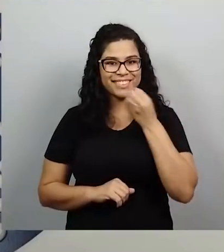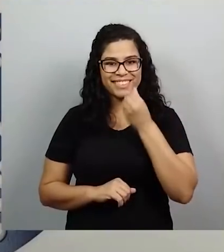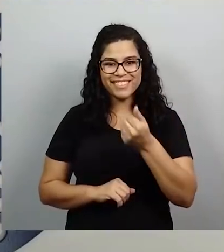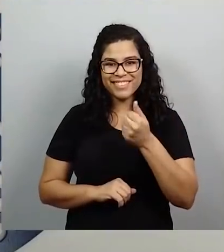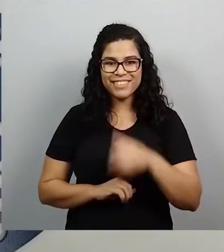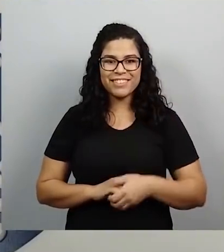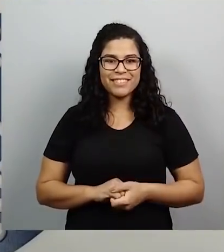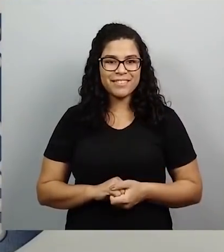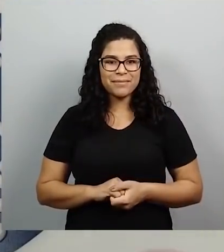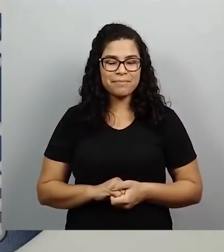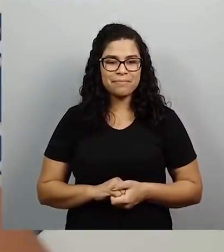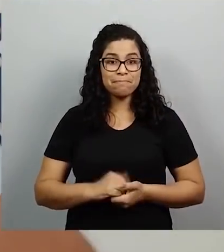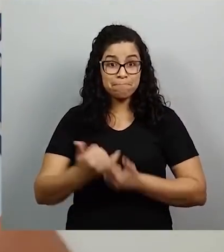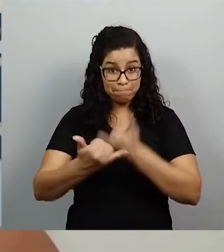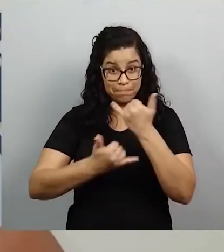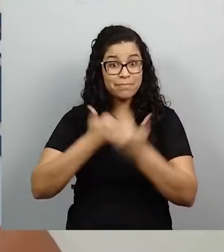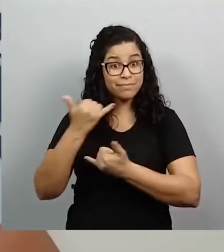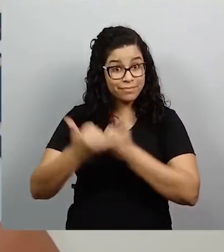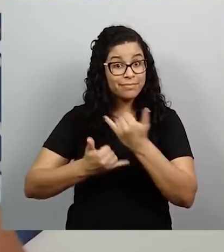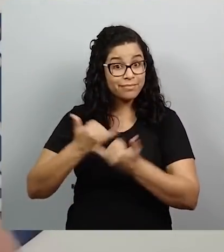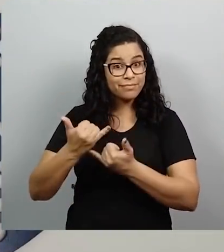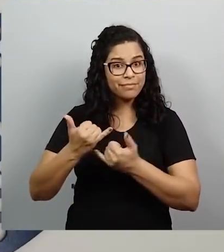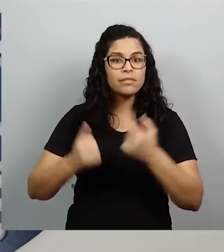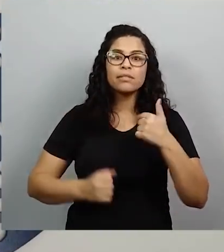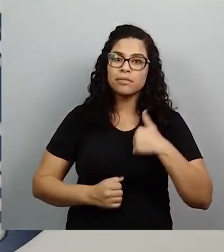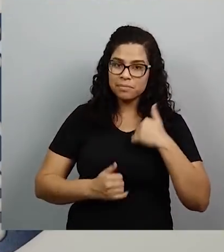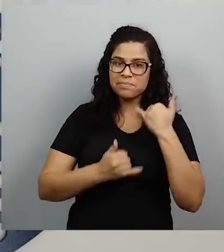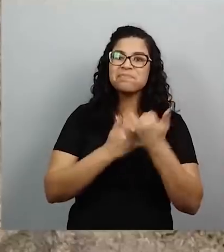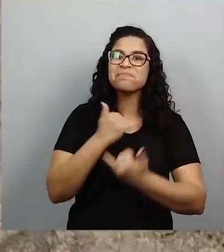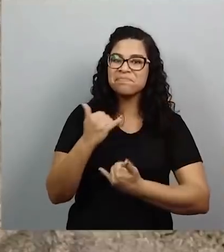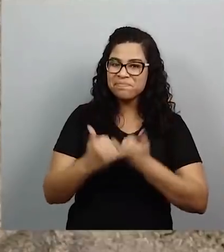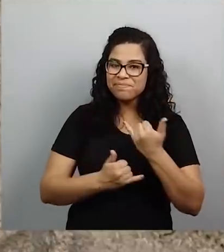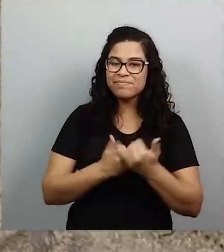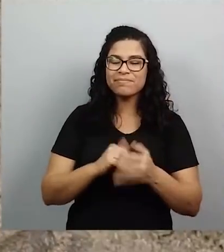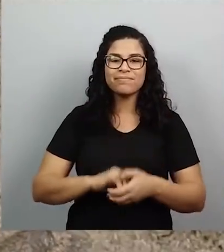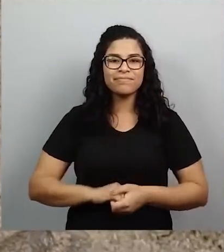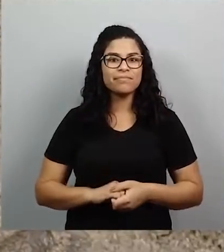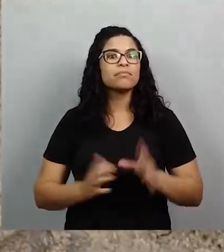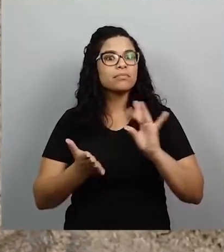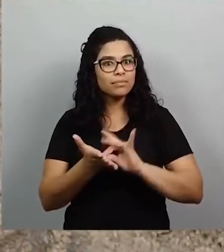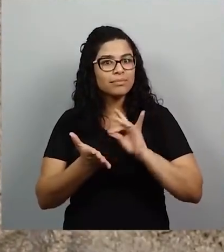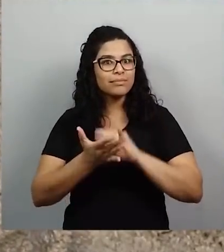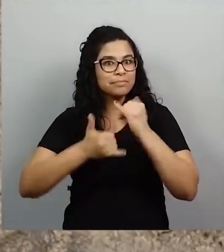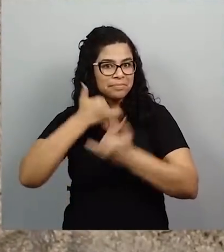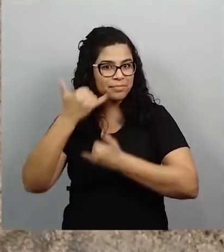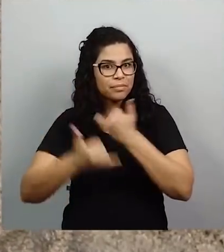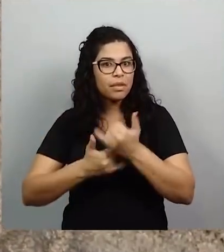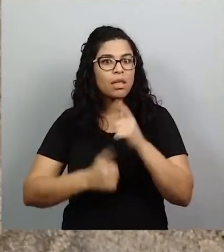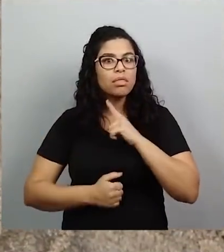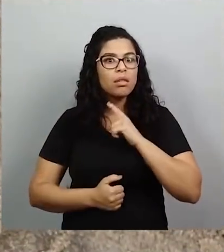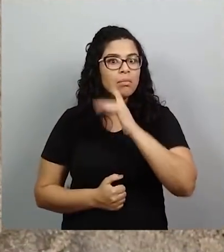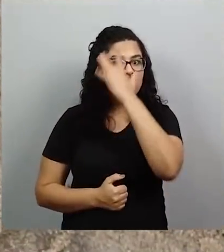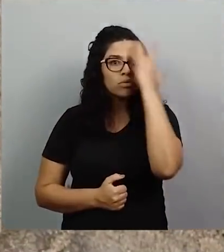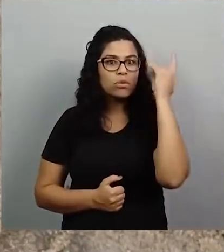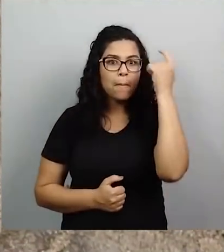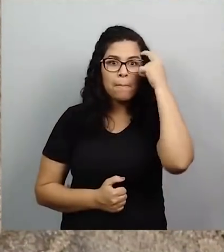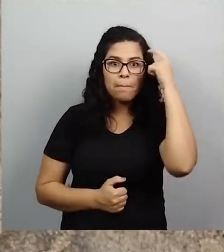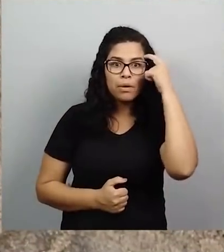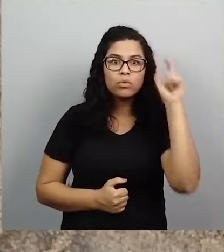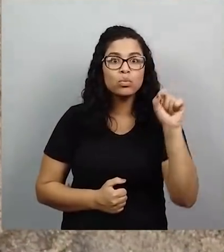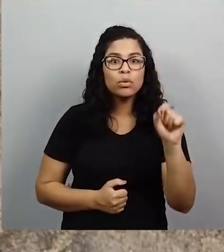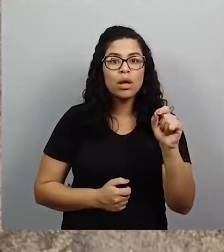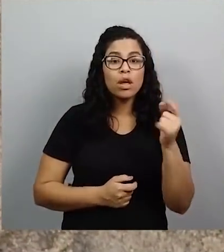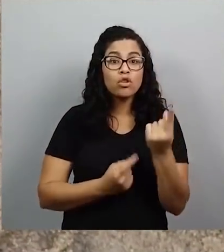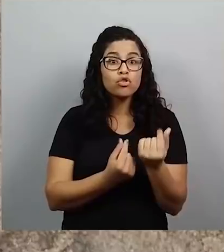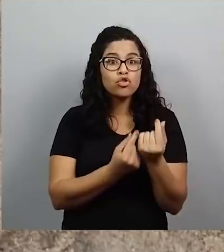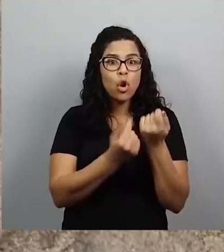Olá, tudo bem? Brincaram bastante? Eu brinquei. Brinquei muito. E tem gente que ainda acha que dinheiro